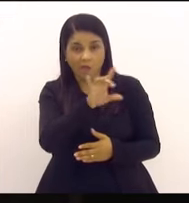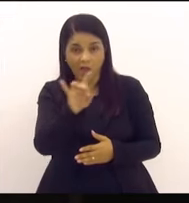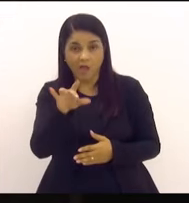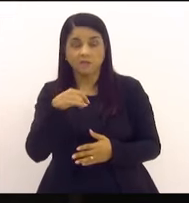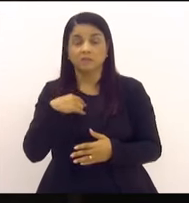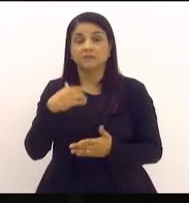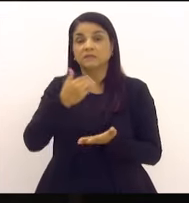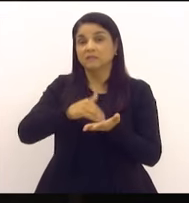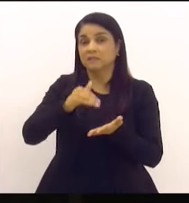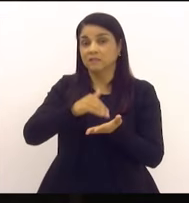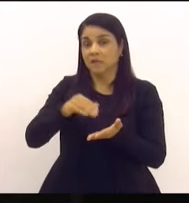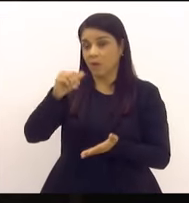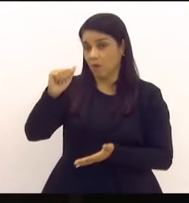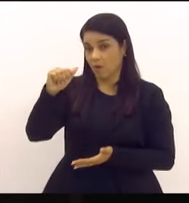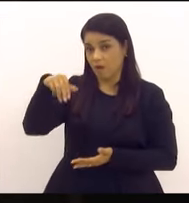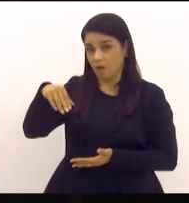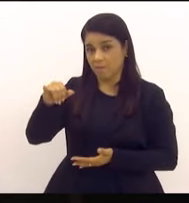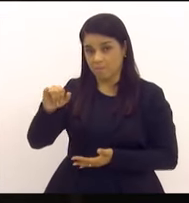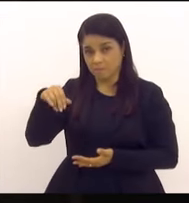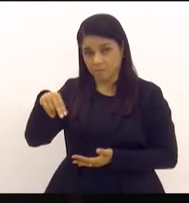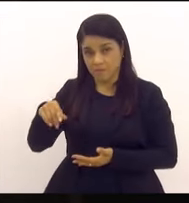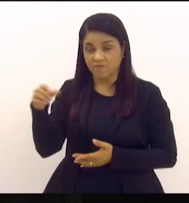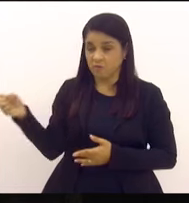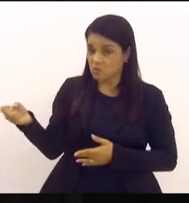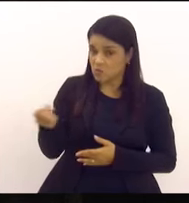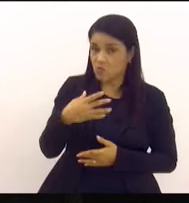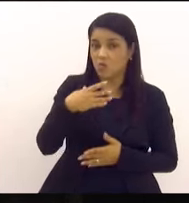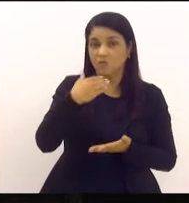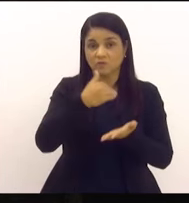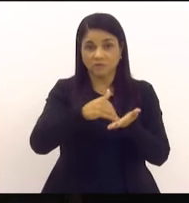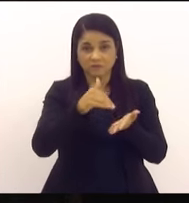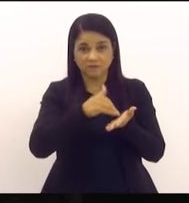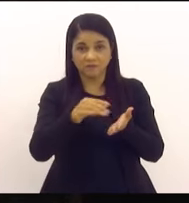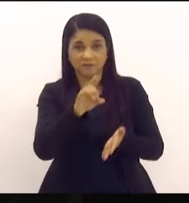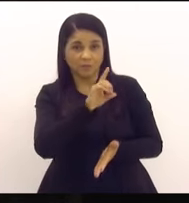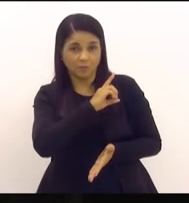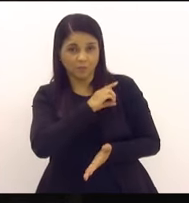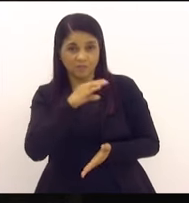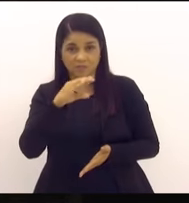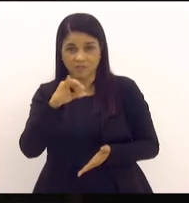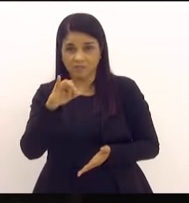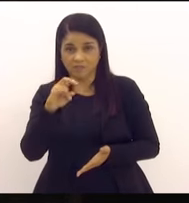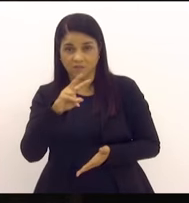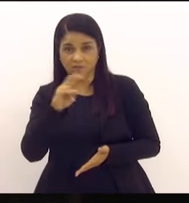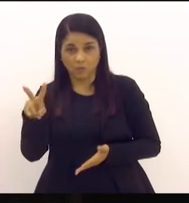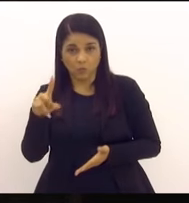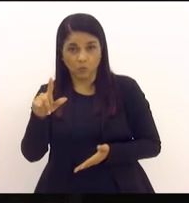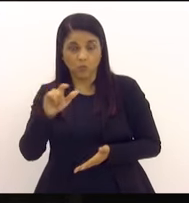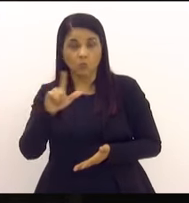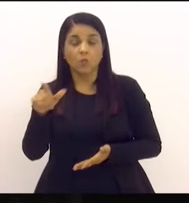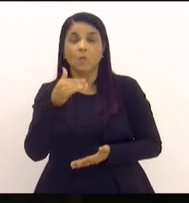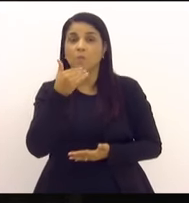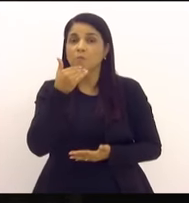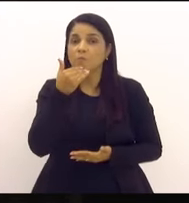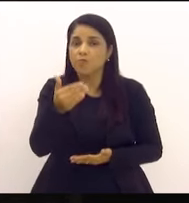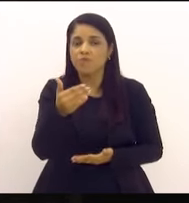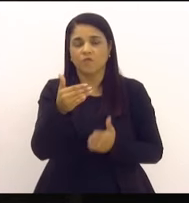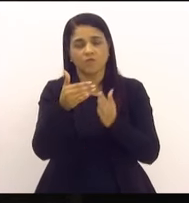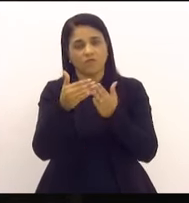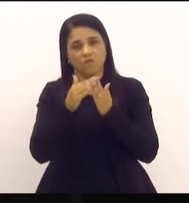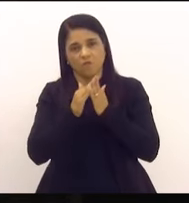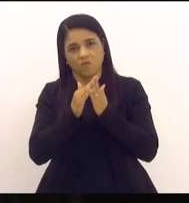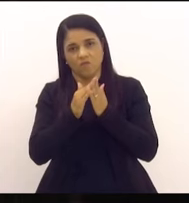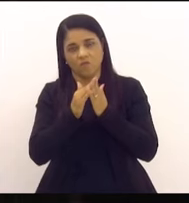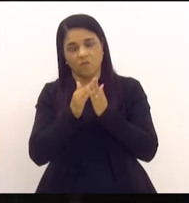Amin, caso o senhor seja o mais novo secretário, por favor, envie a